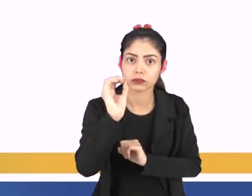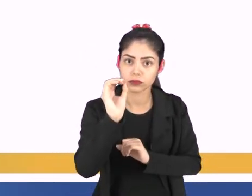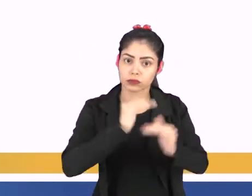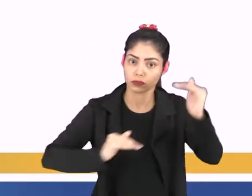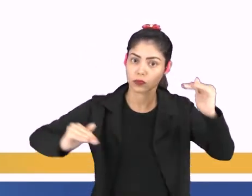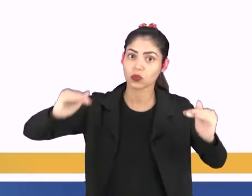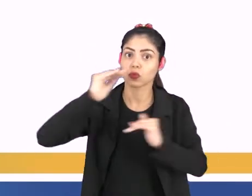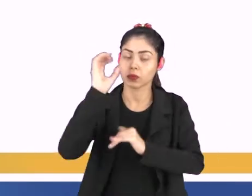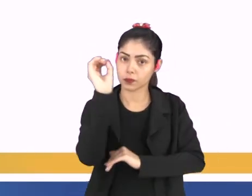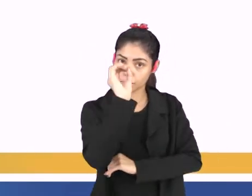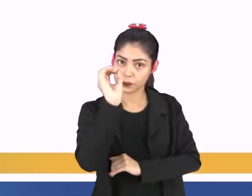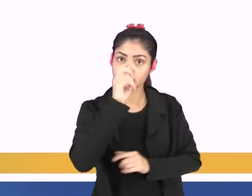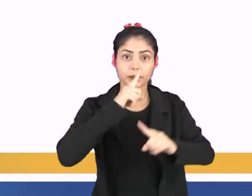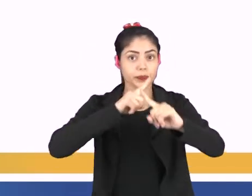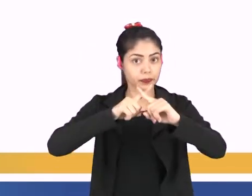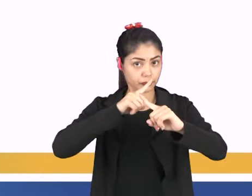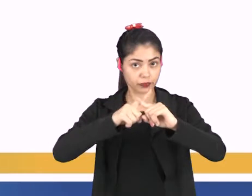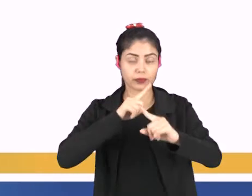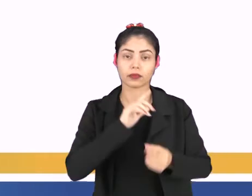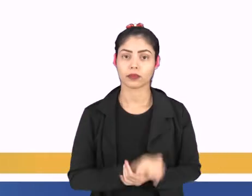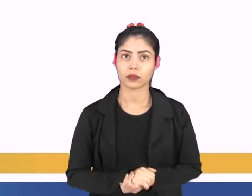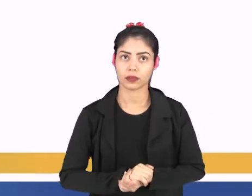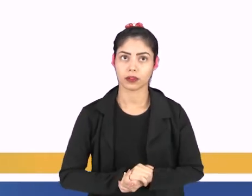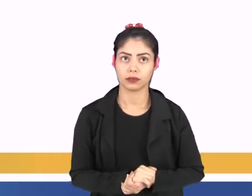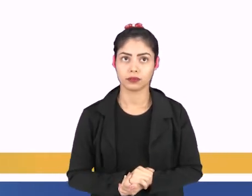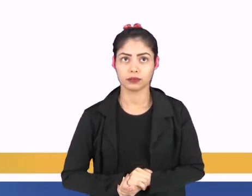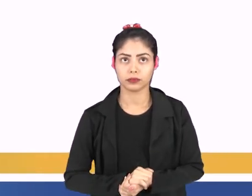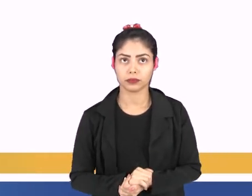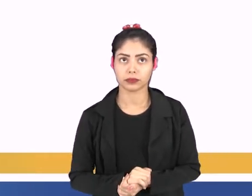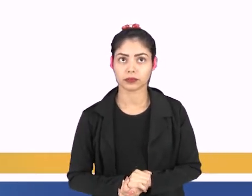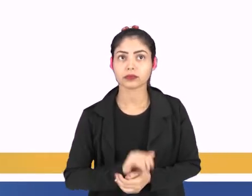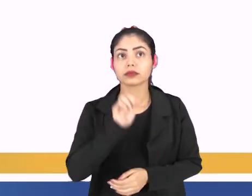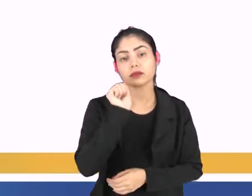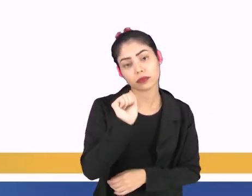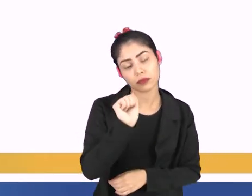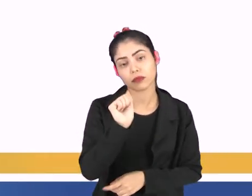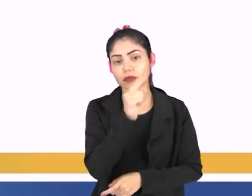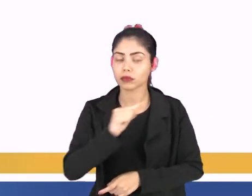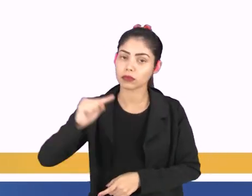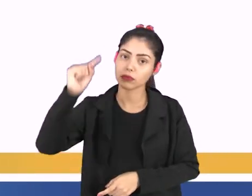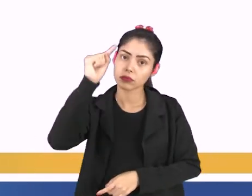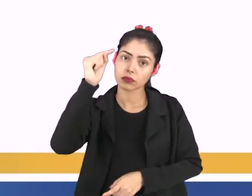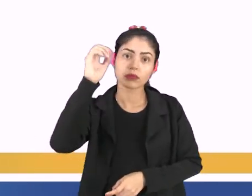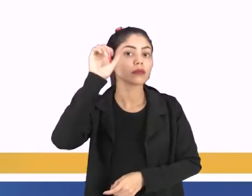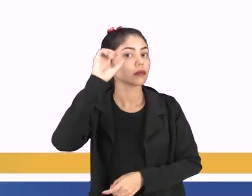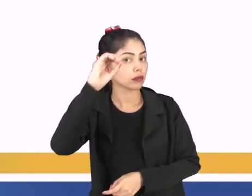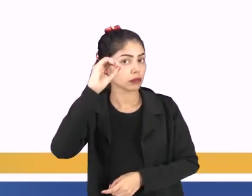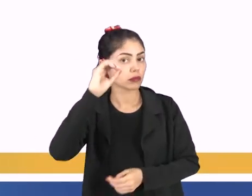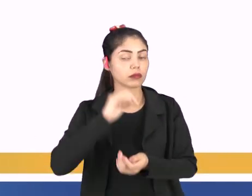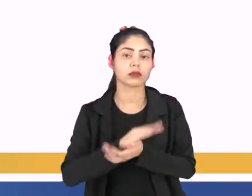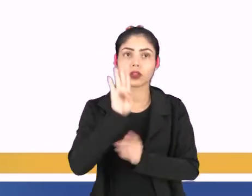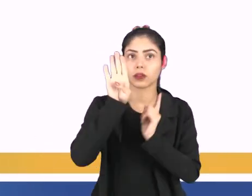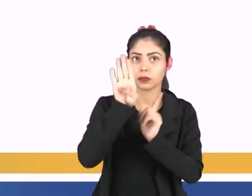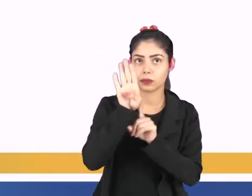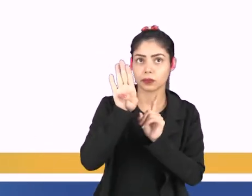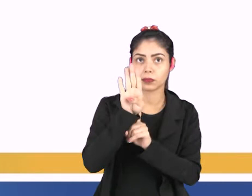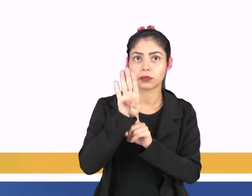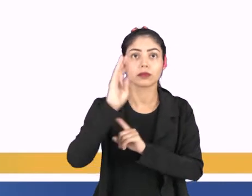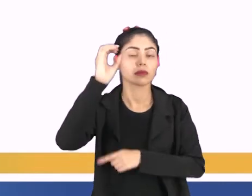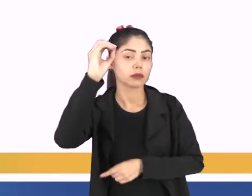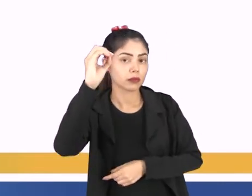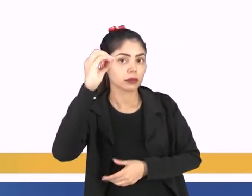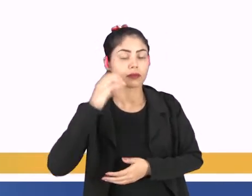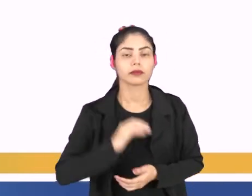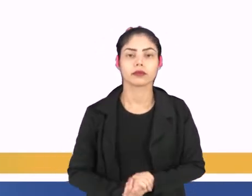sobre zero, vezes o A elevado a zero, vezes o B elevado a